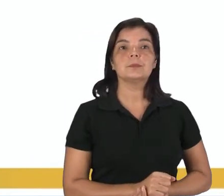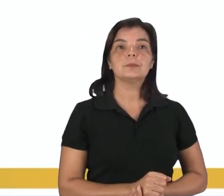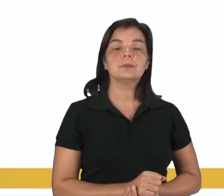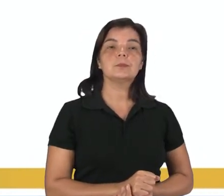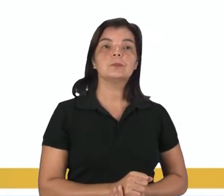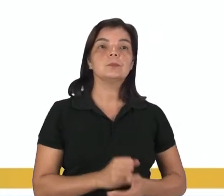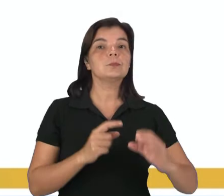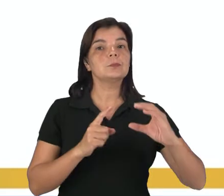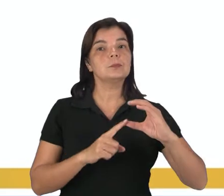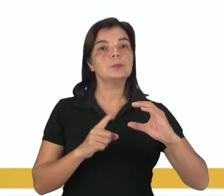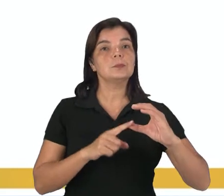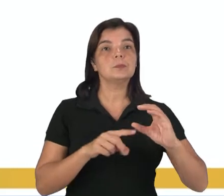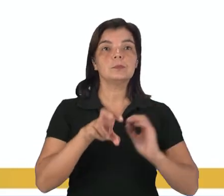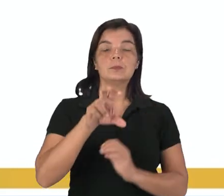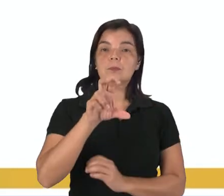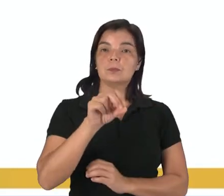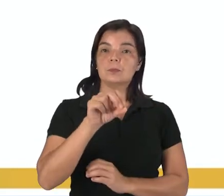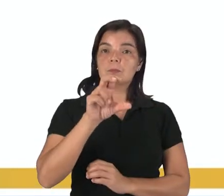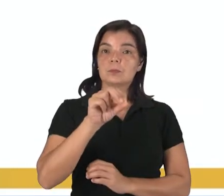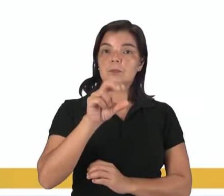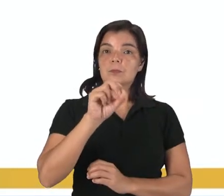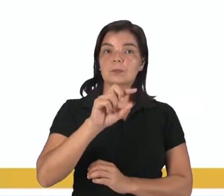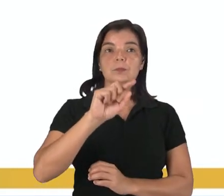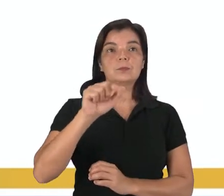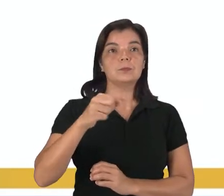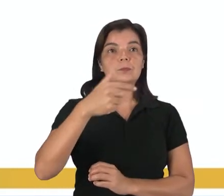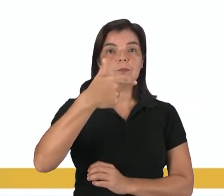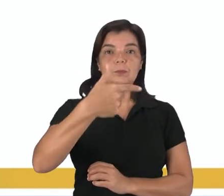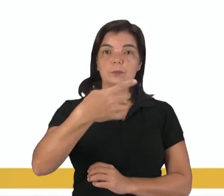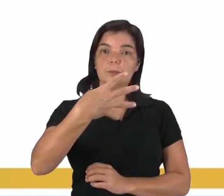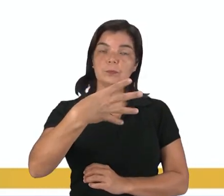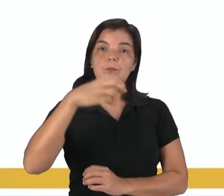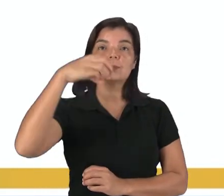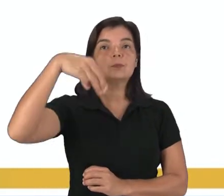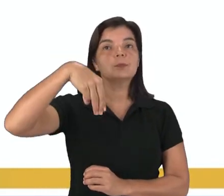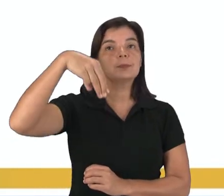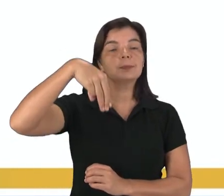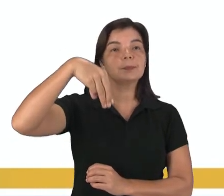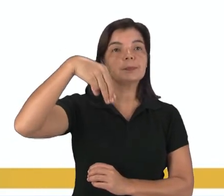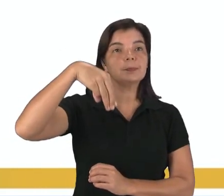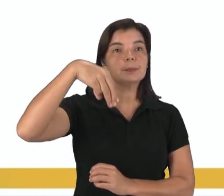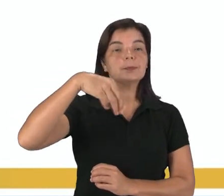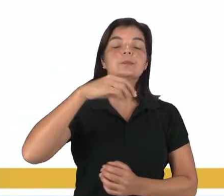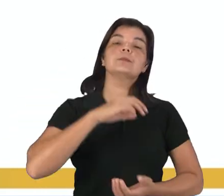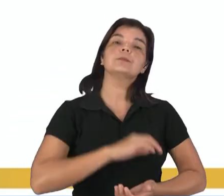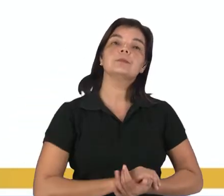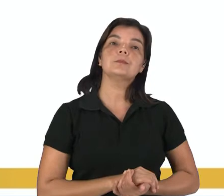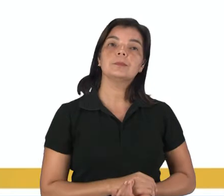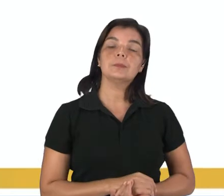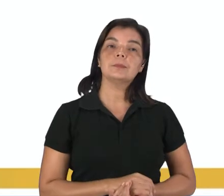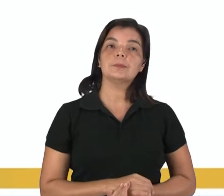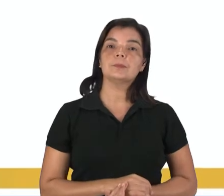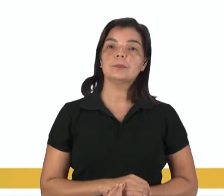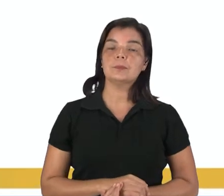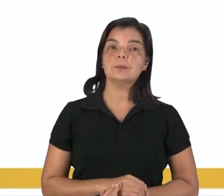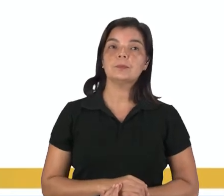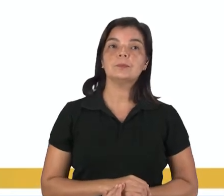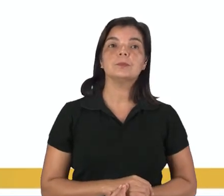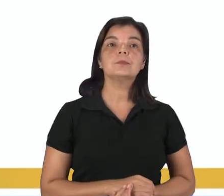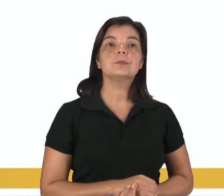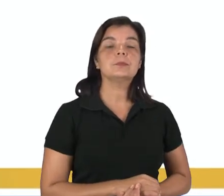3,14 X8 que seria o nosso raio né Então temos duas vezes 3,14 igual a